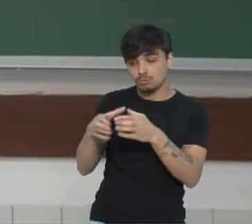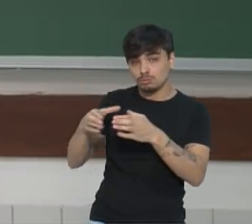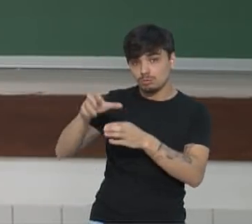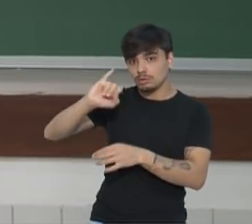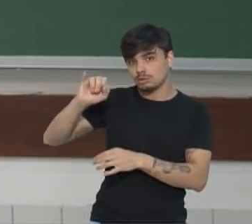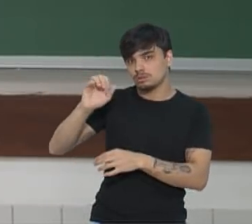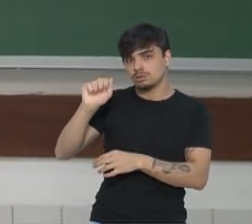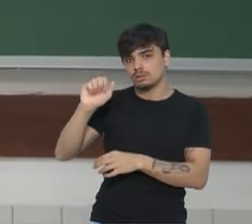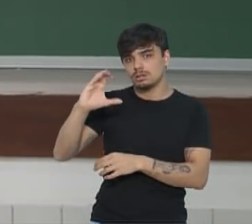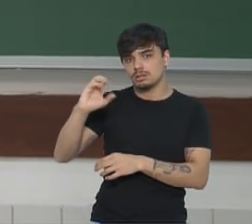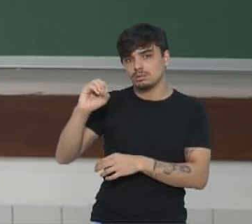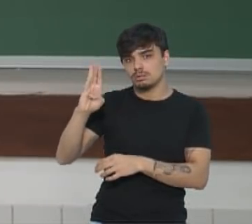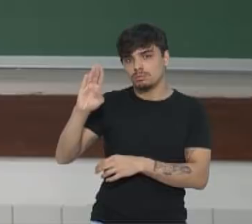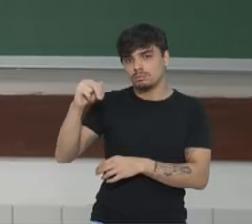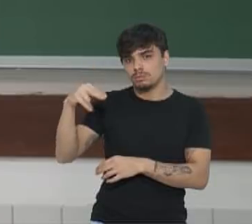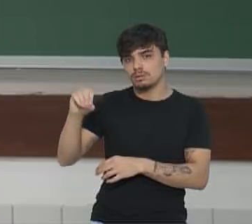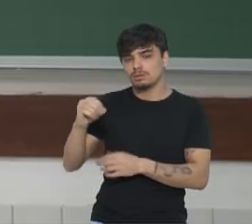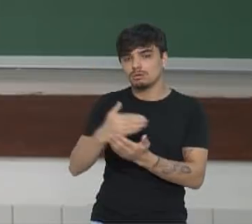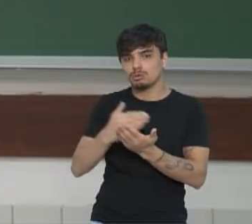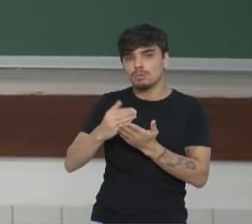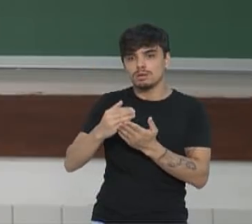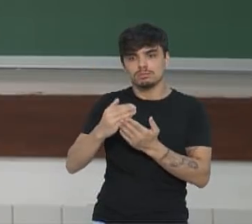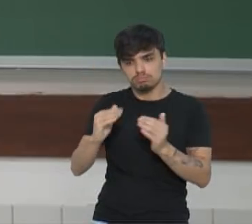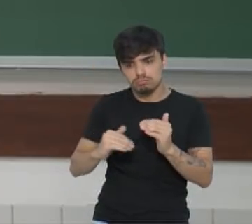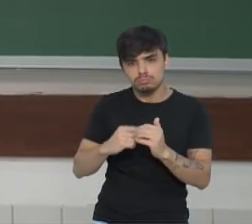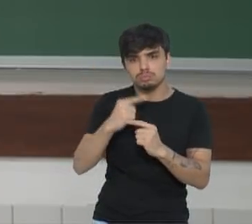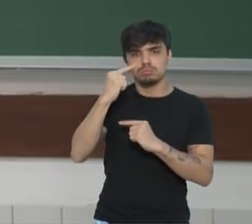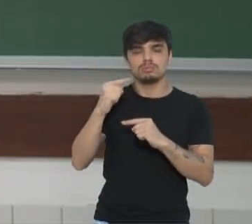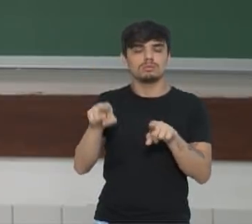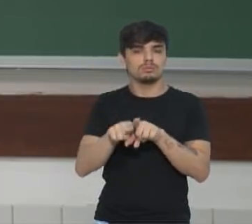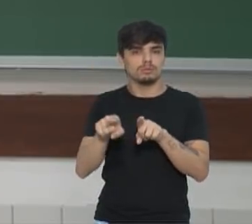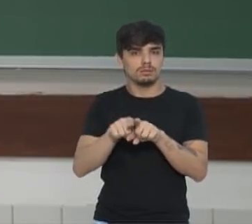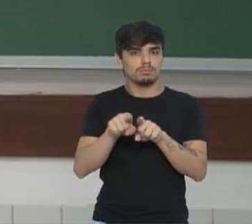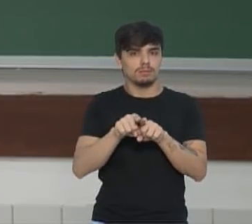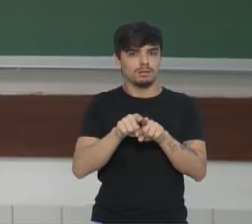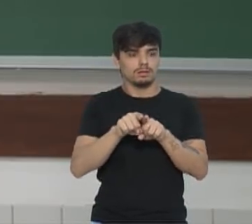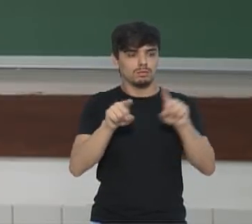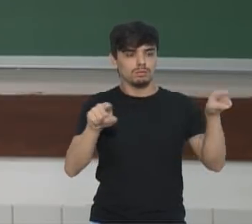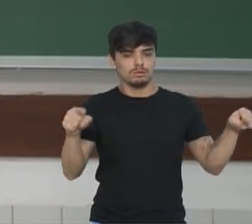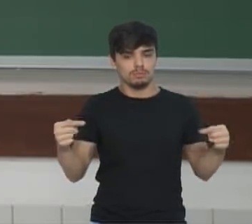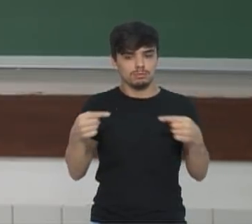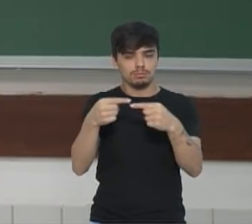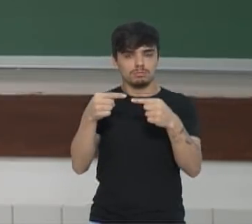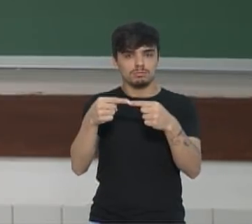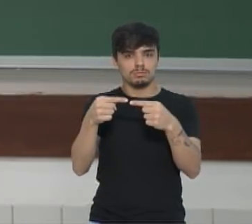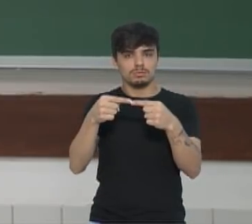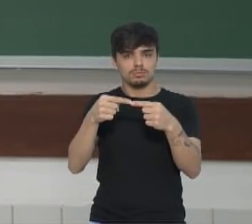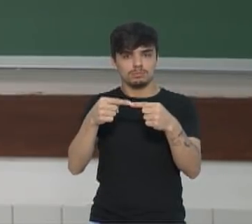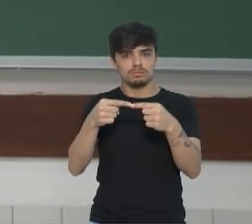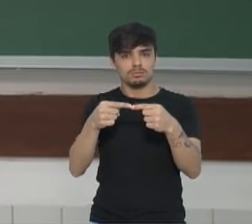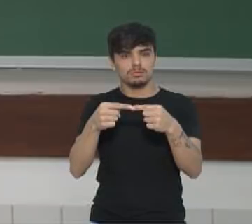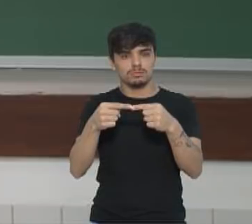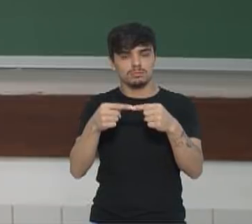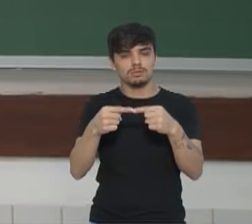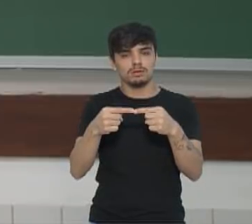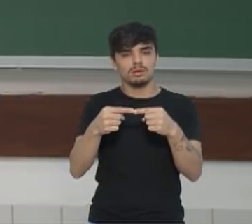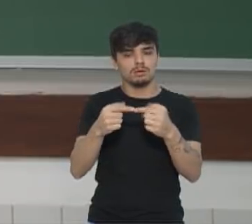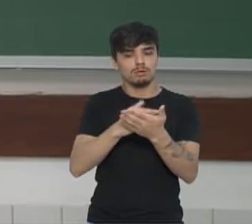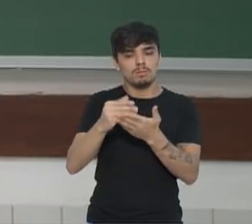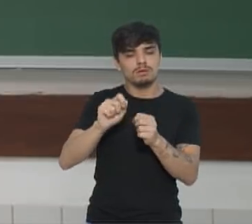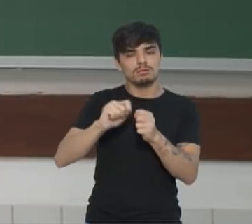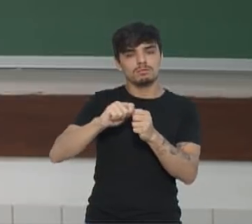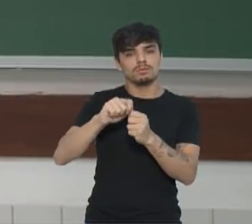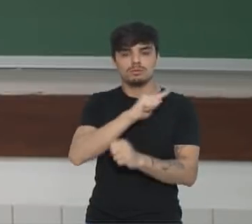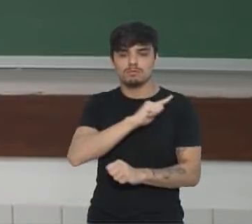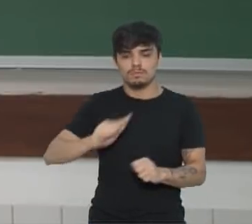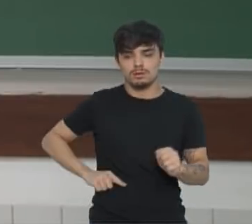tornar muito populares. Os Caudillier vão se aliando cada vez mais aos jacobinos. E os jacobinos começam a querer fazer um governo